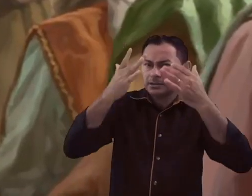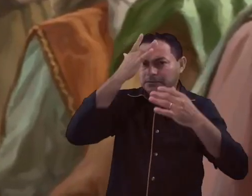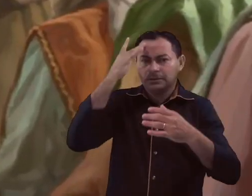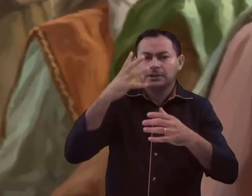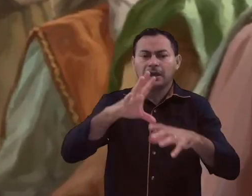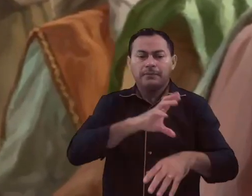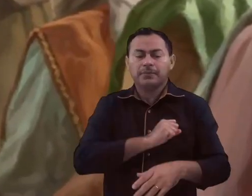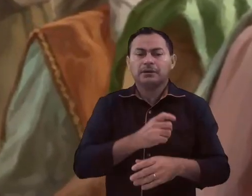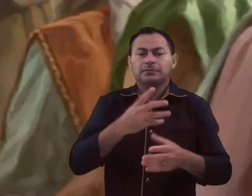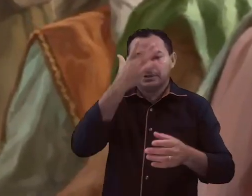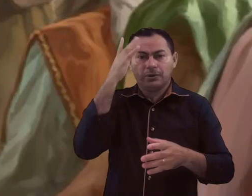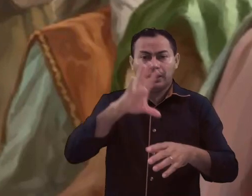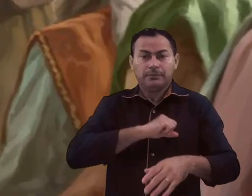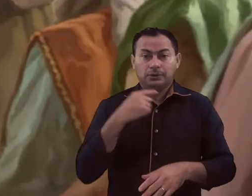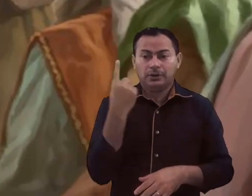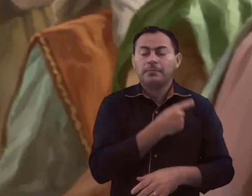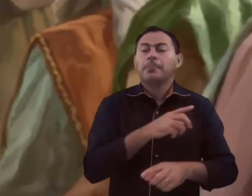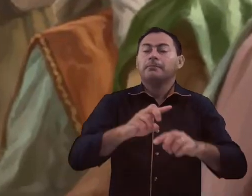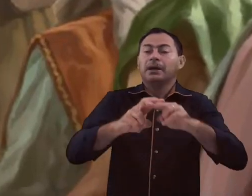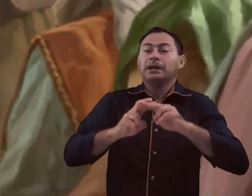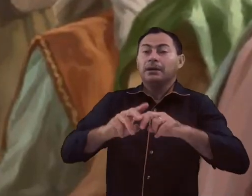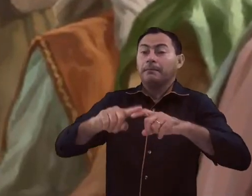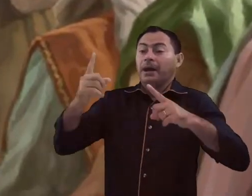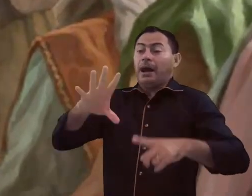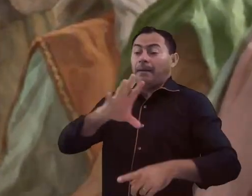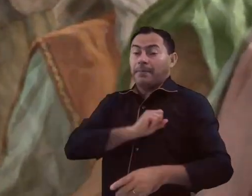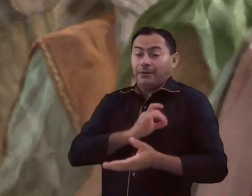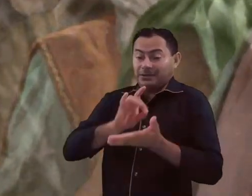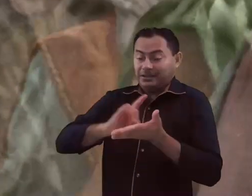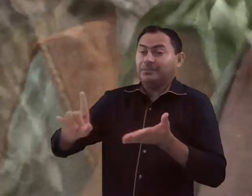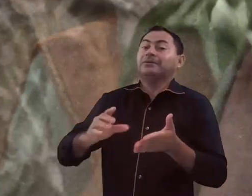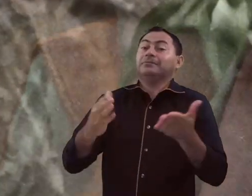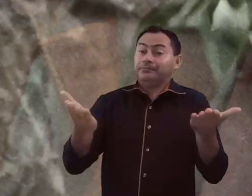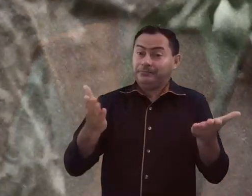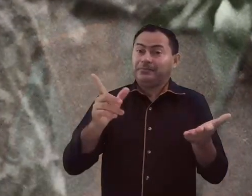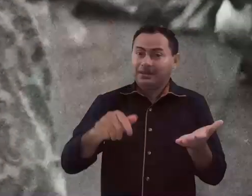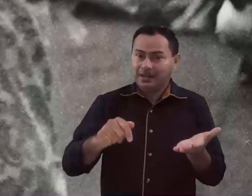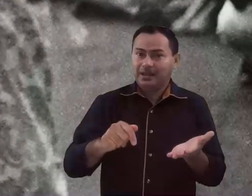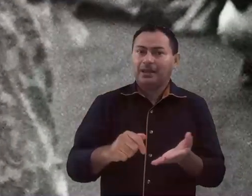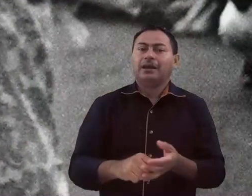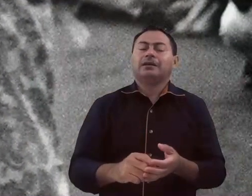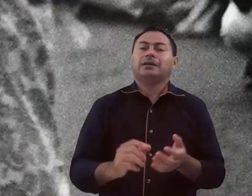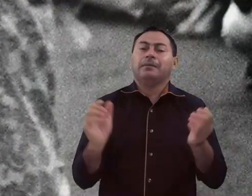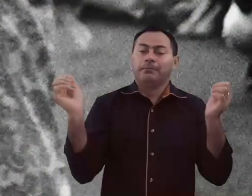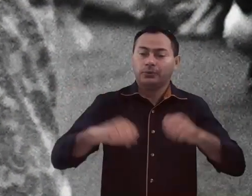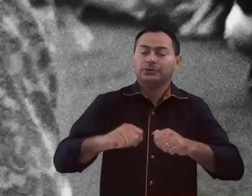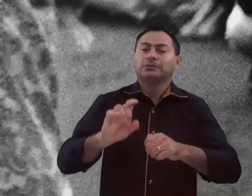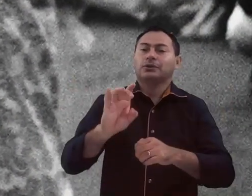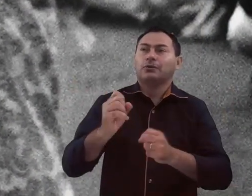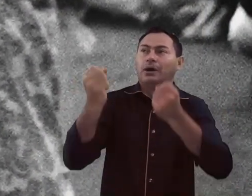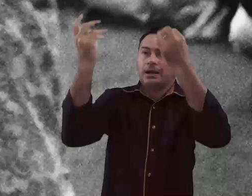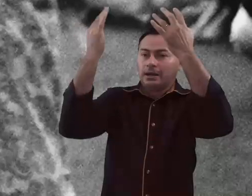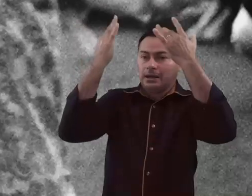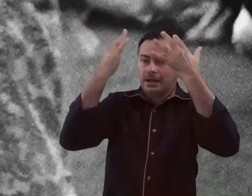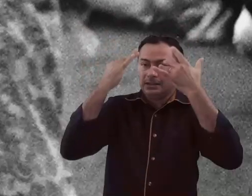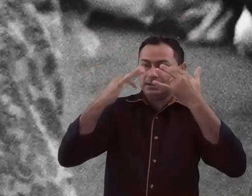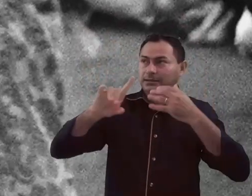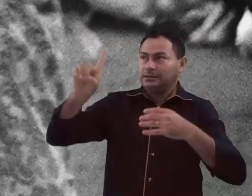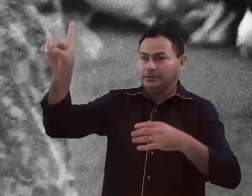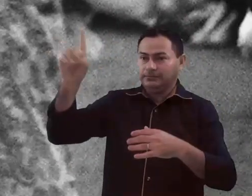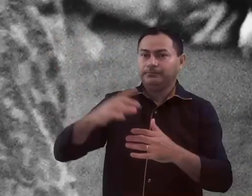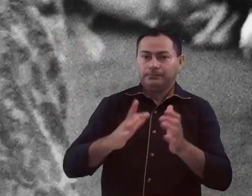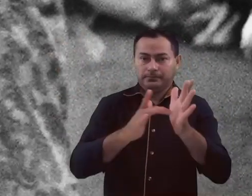amar os que nos amam. Mas amar os inimigos? Isso só é possível com a graça de